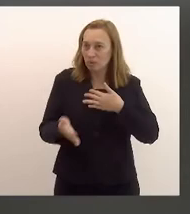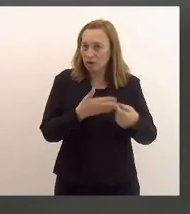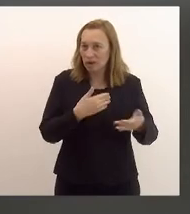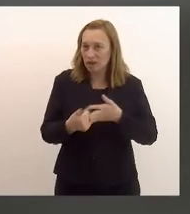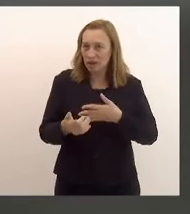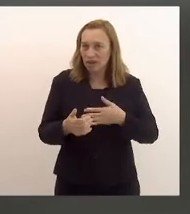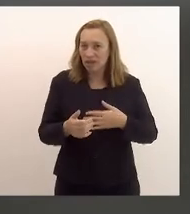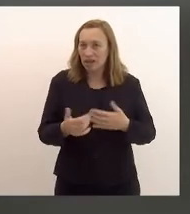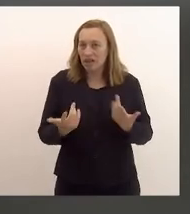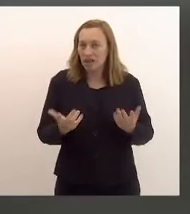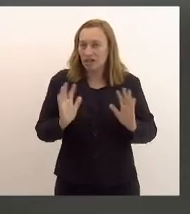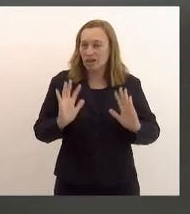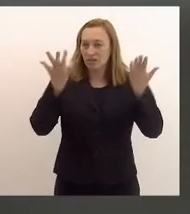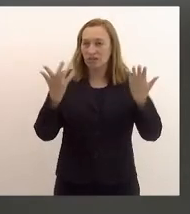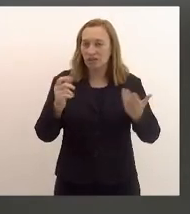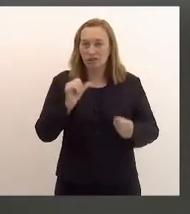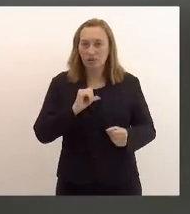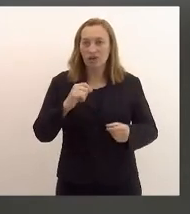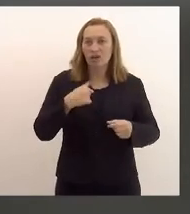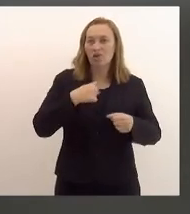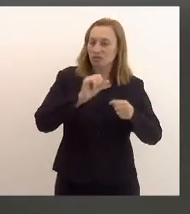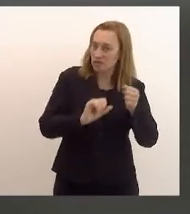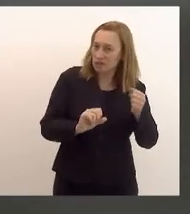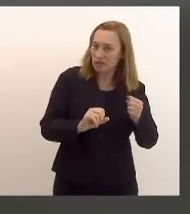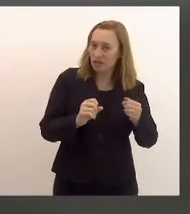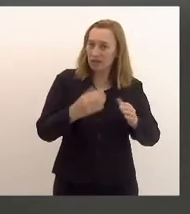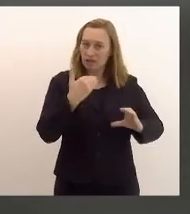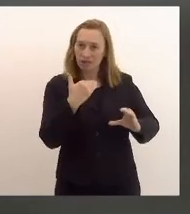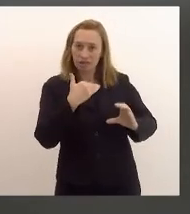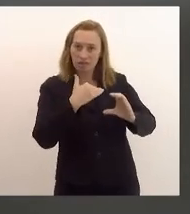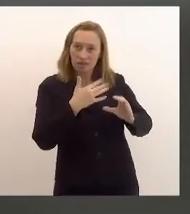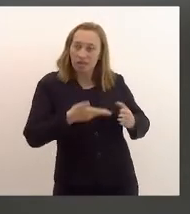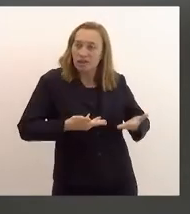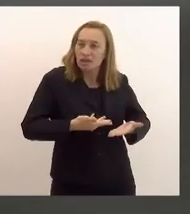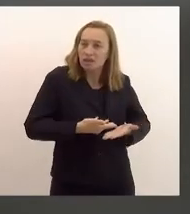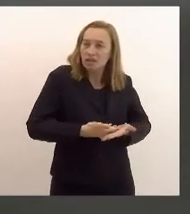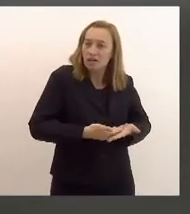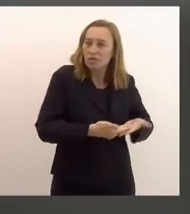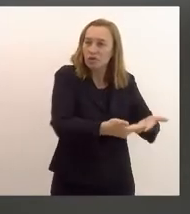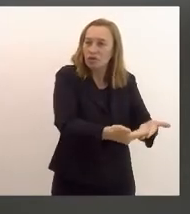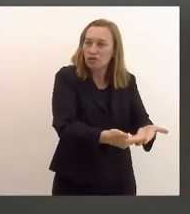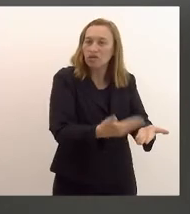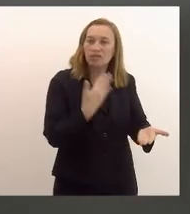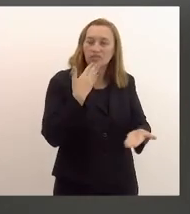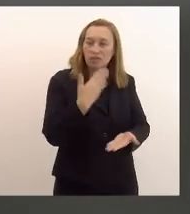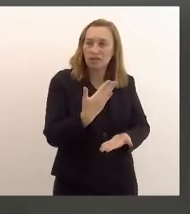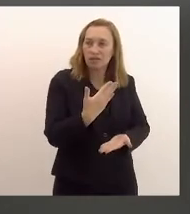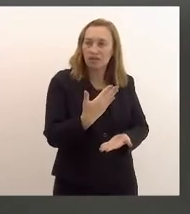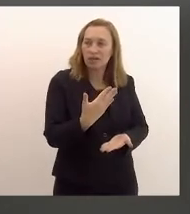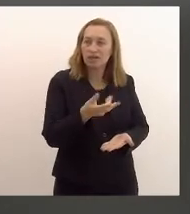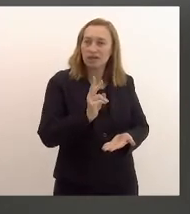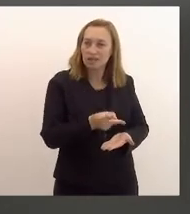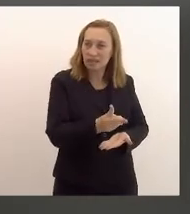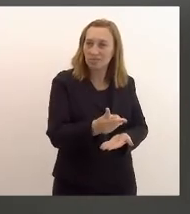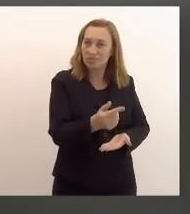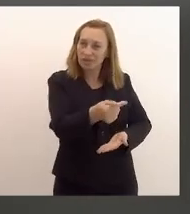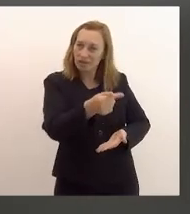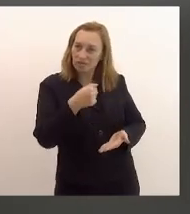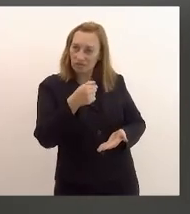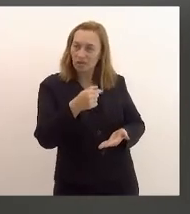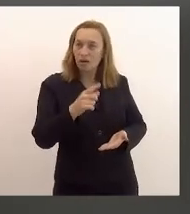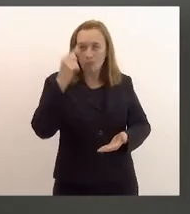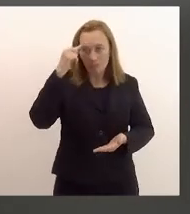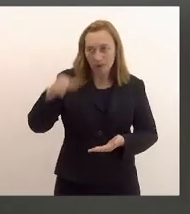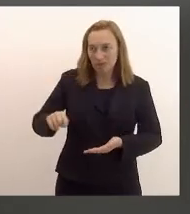faça que nós enviamos o convite para ele ele se ele não puder vir ele sempre via um